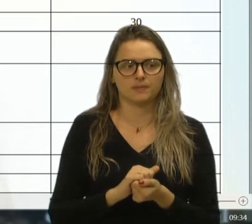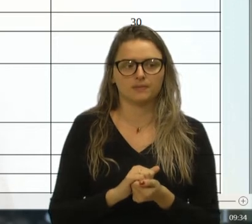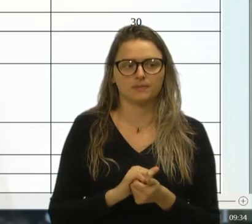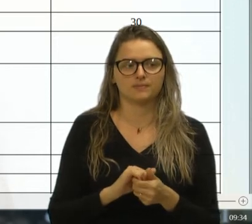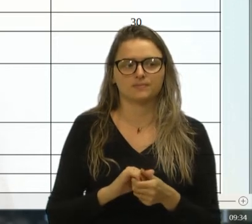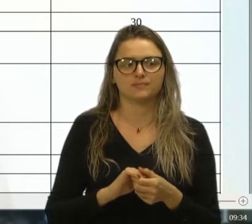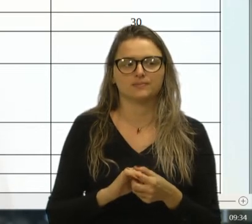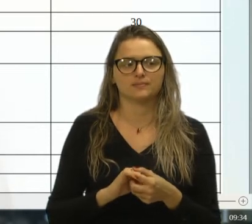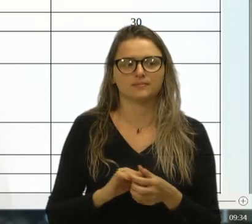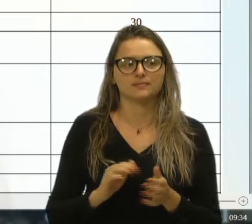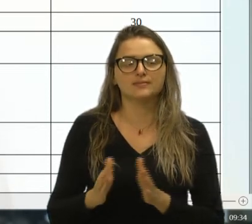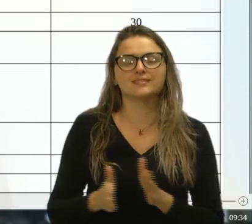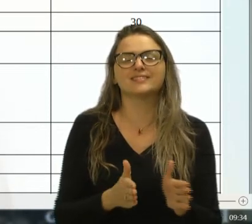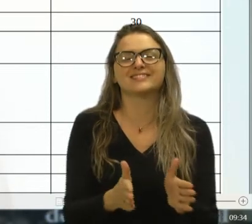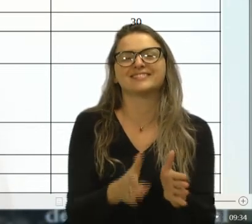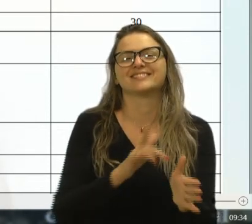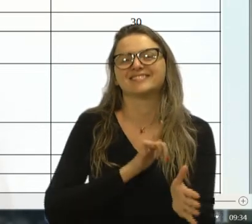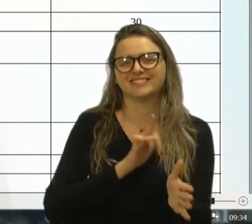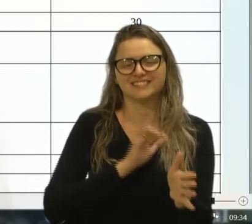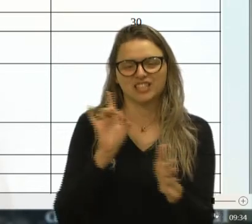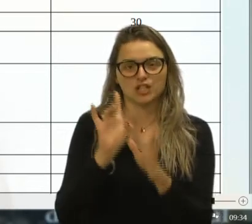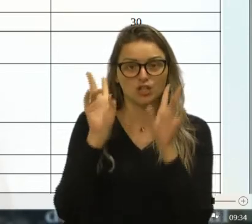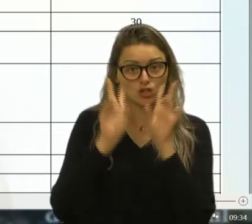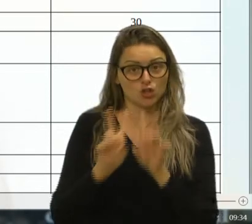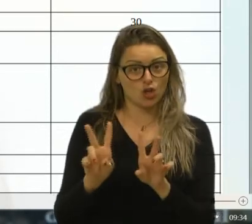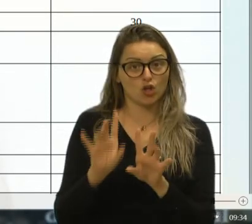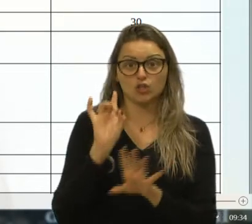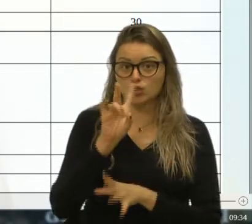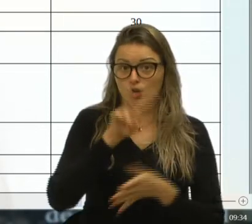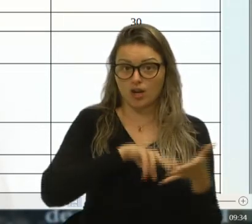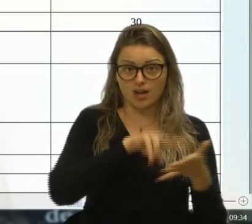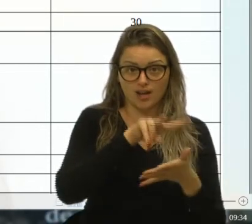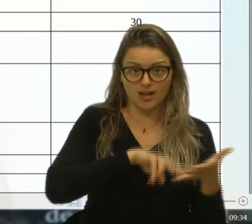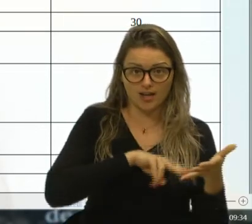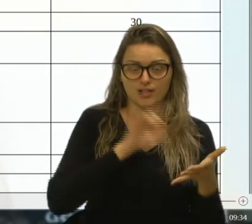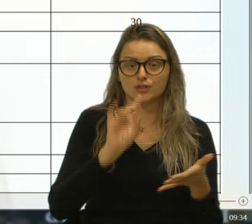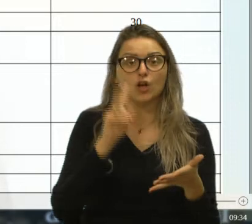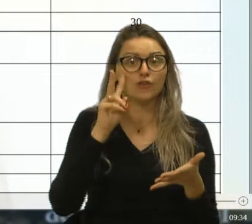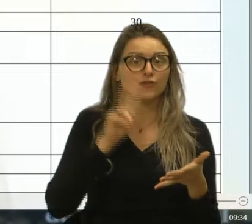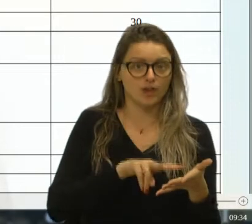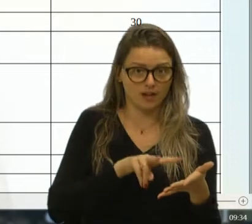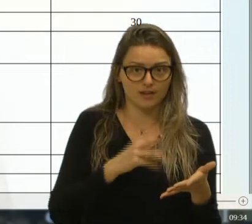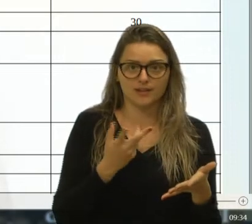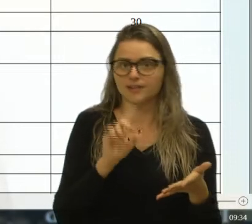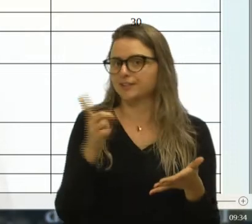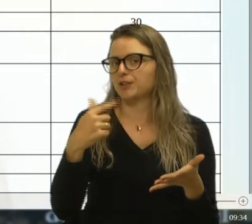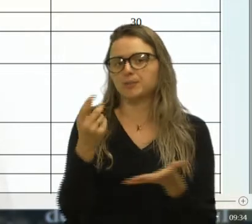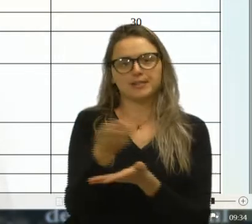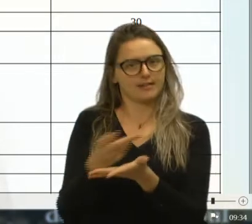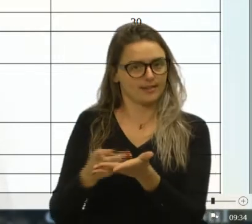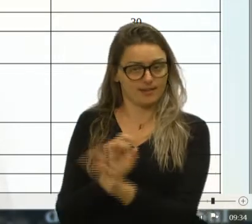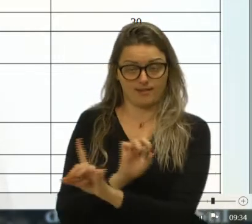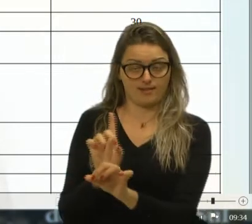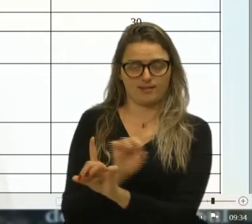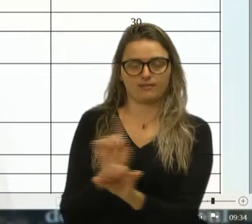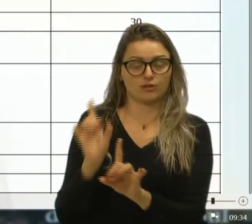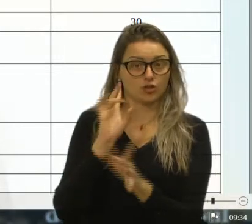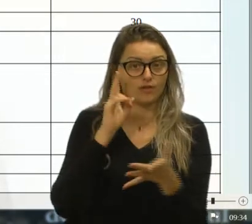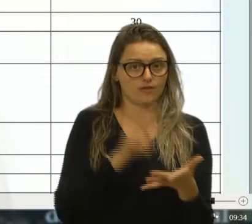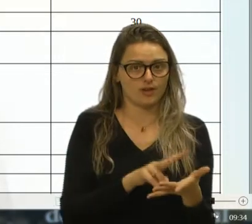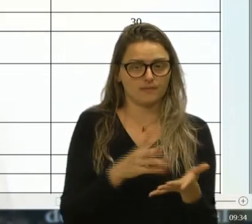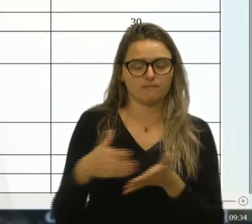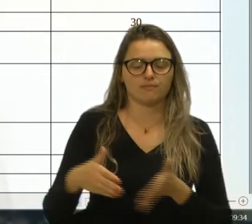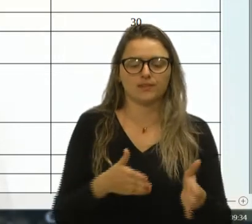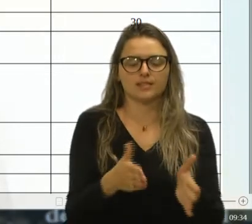atual plano diretor, é só olhar, é só ler, é só ver, não precisa desenhar, né? Estrada